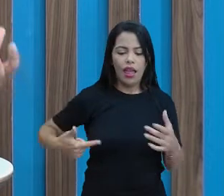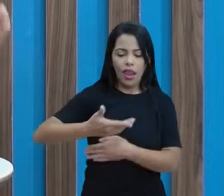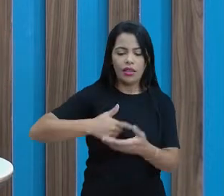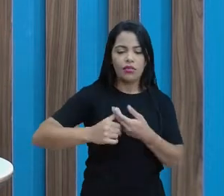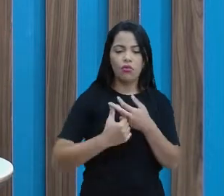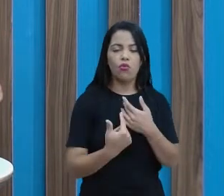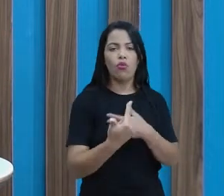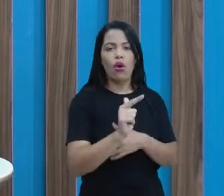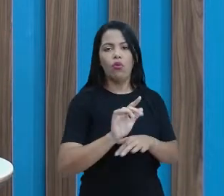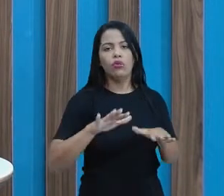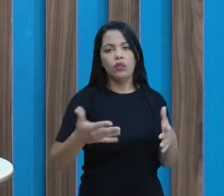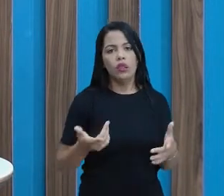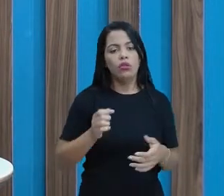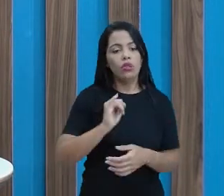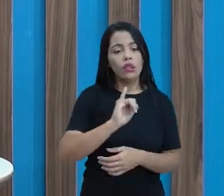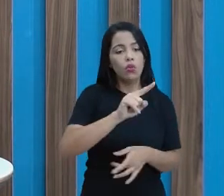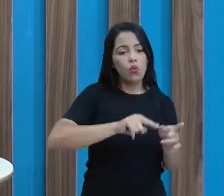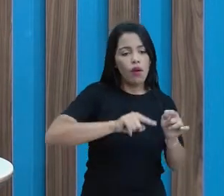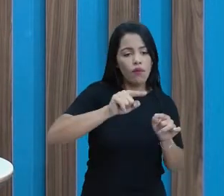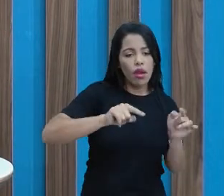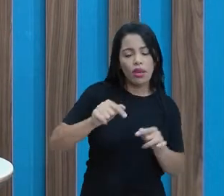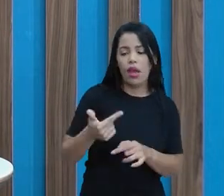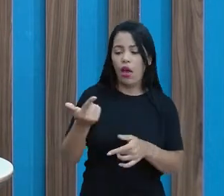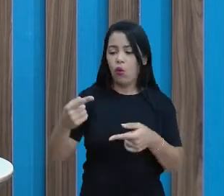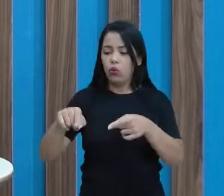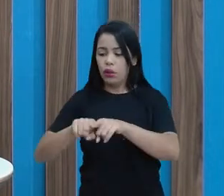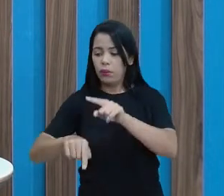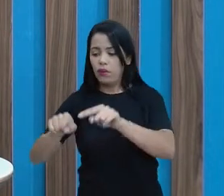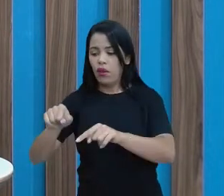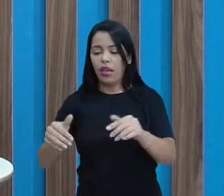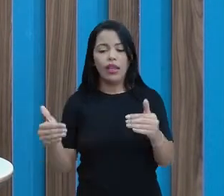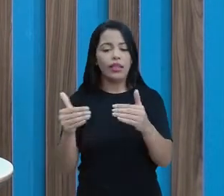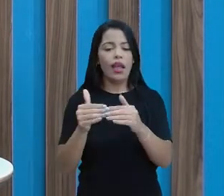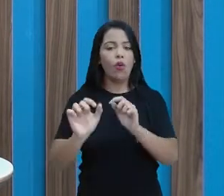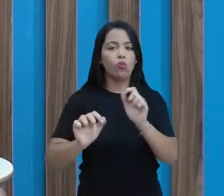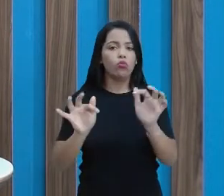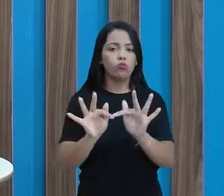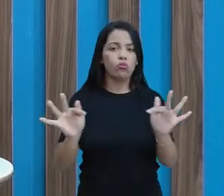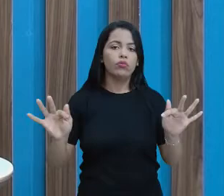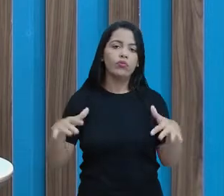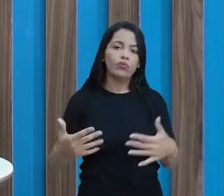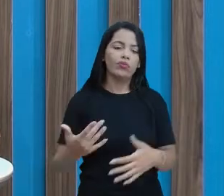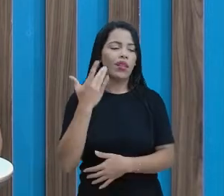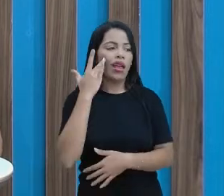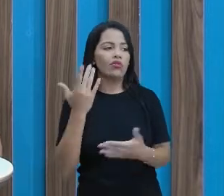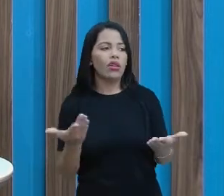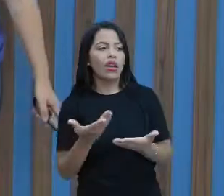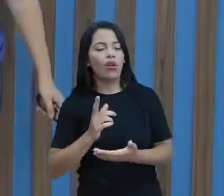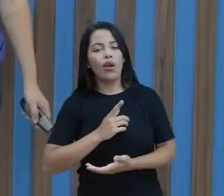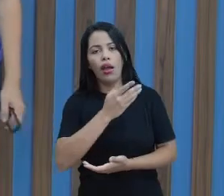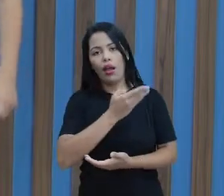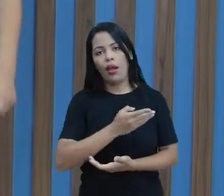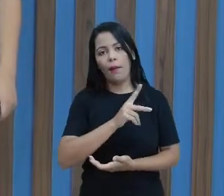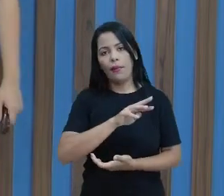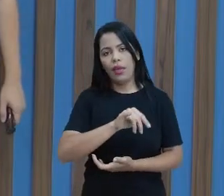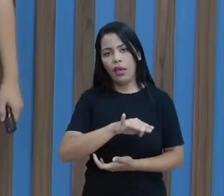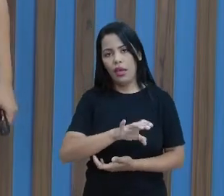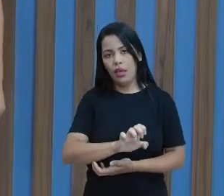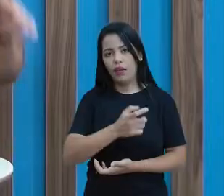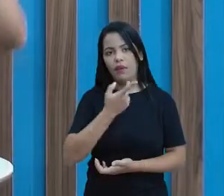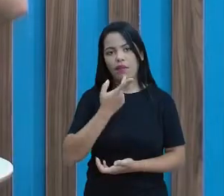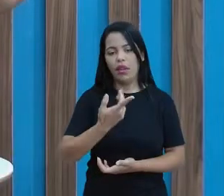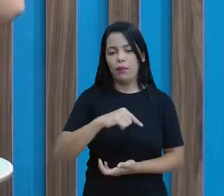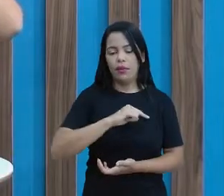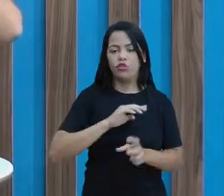grandeza também vai variando de acordo com uma função. E eu acho que é isso que Briane vai falar para a gente hoje, né? Sobre essa questão